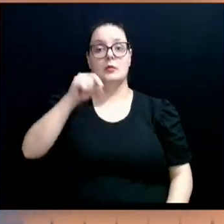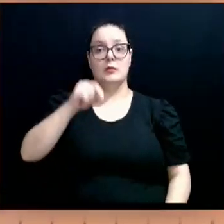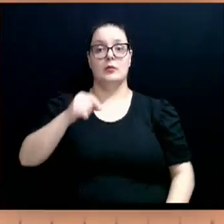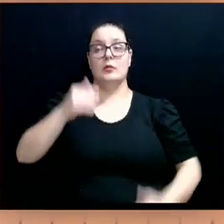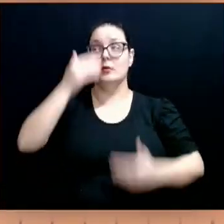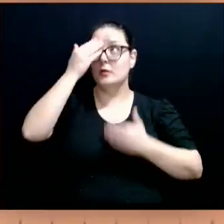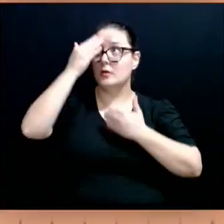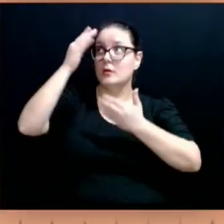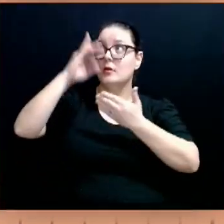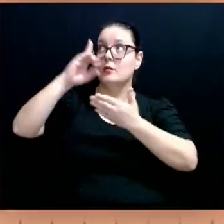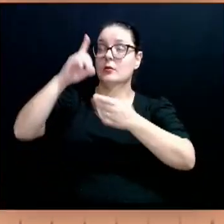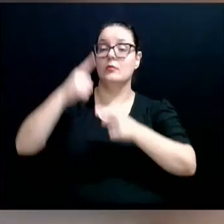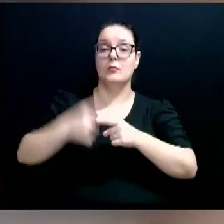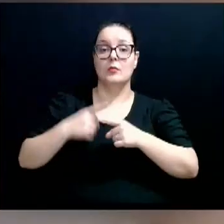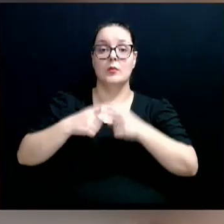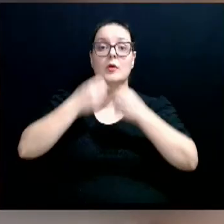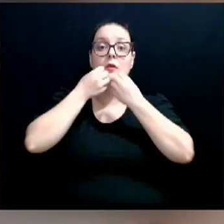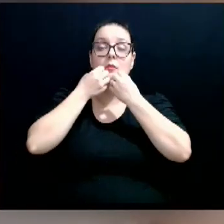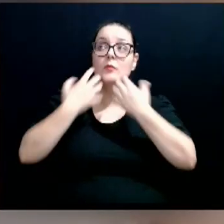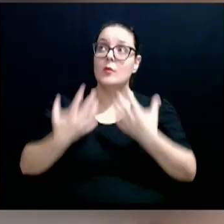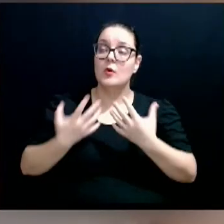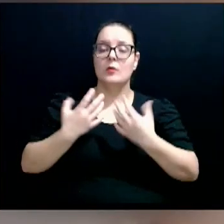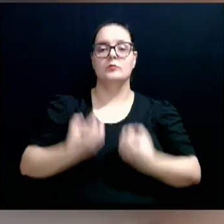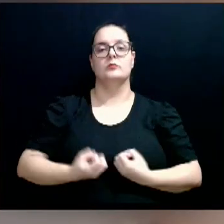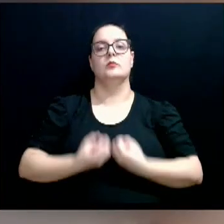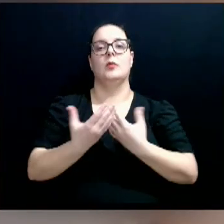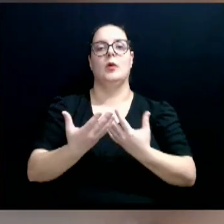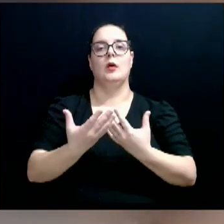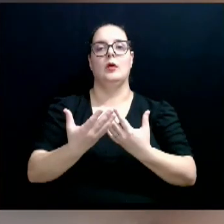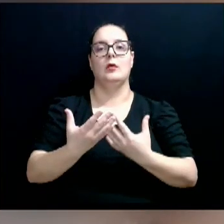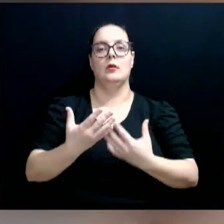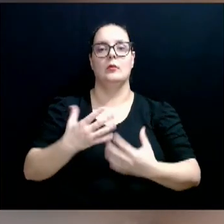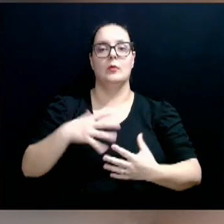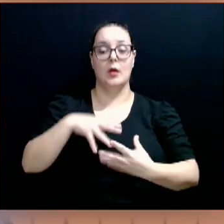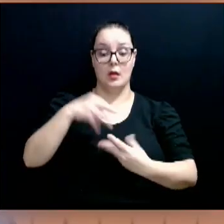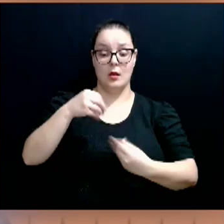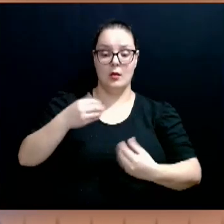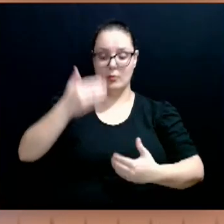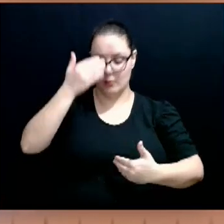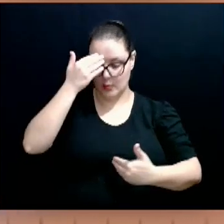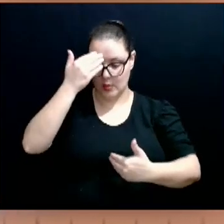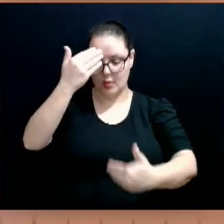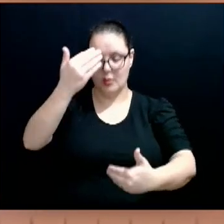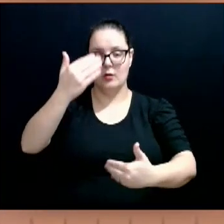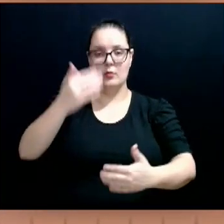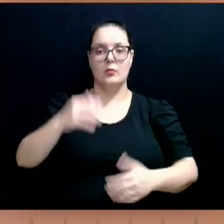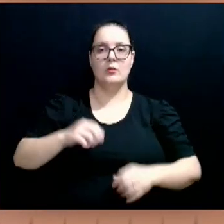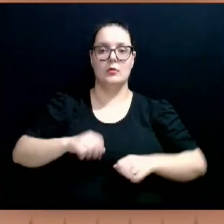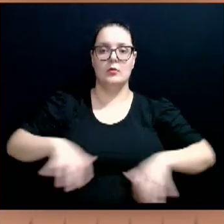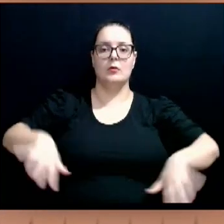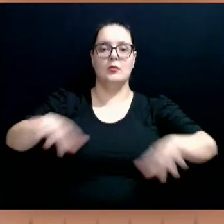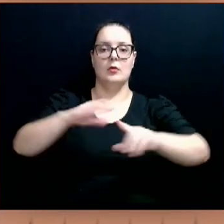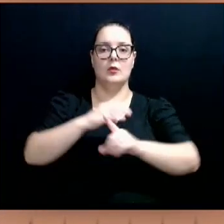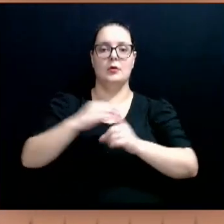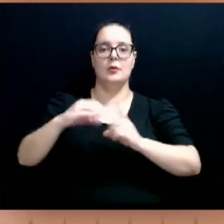porque Ele é bom, expressa o espírito de gratidão que permeia o evento. Que momento